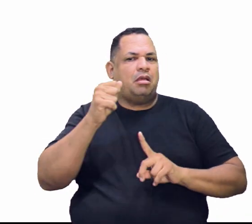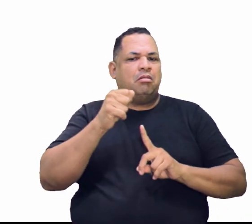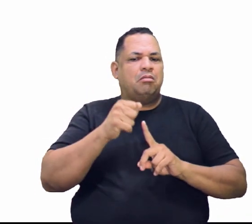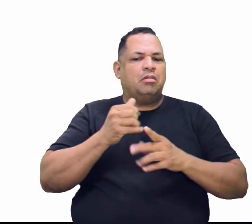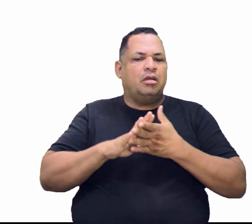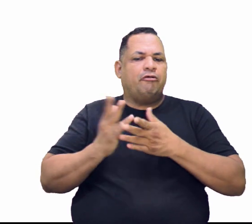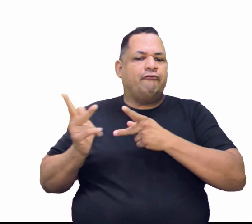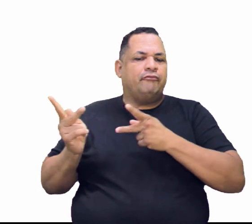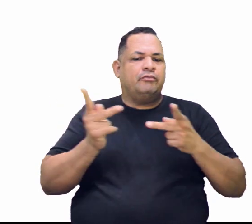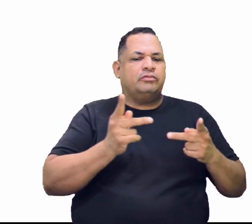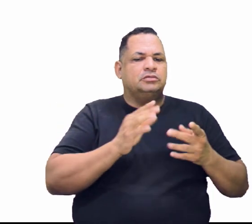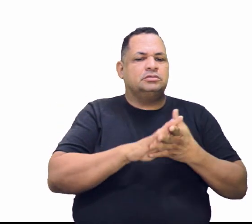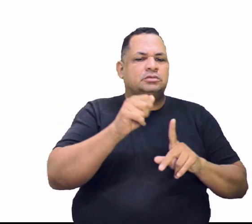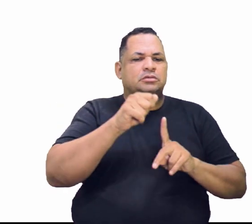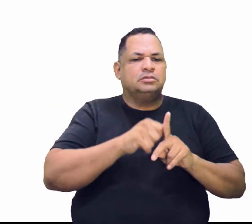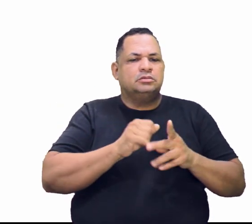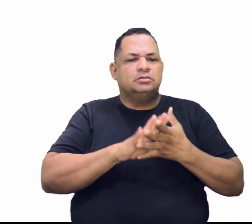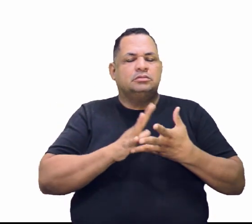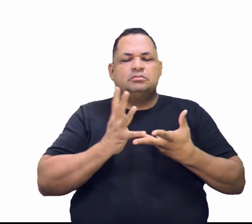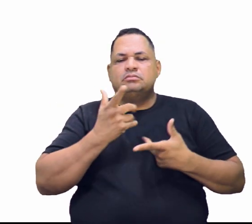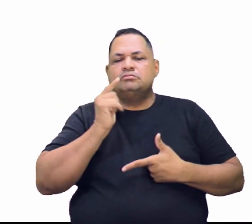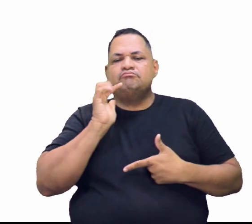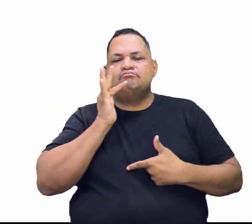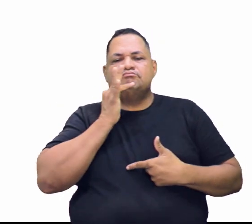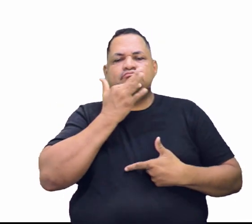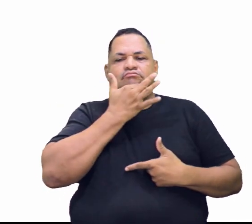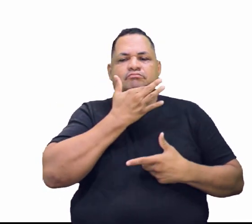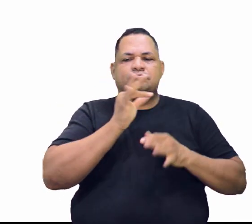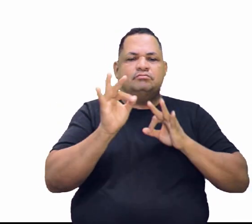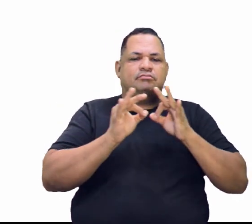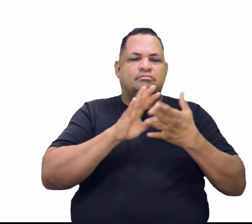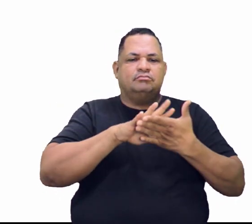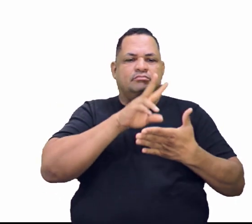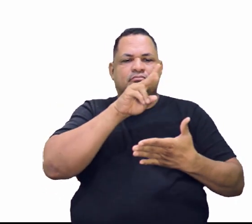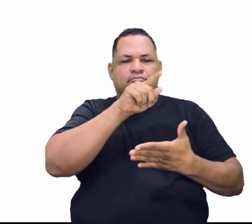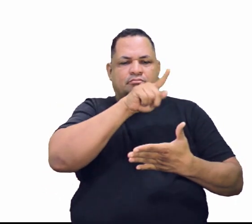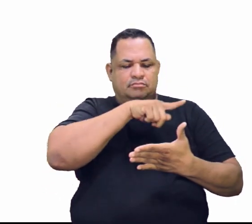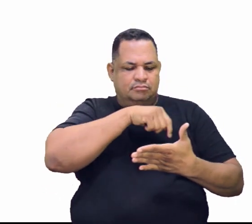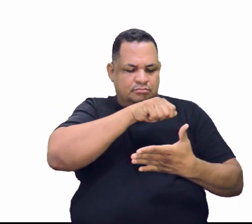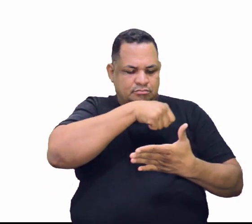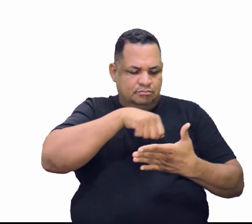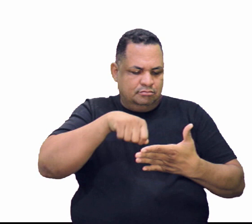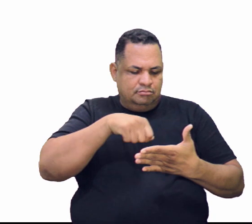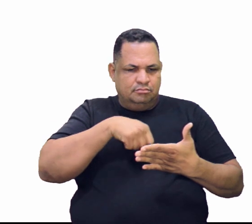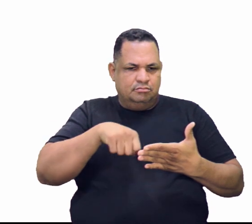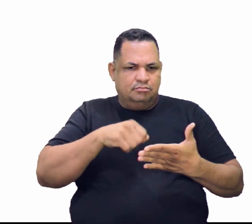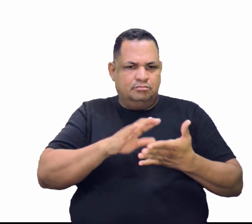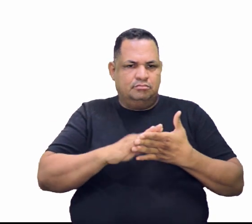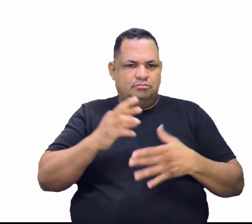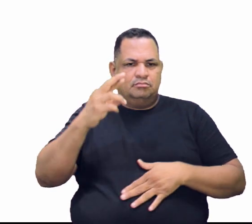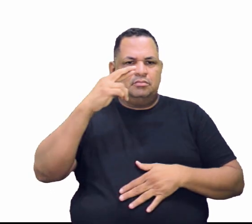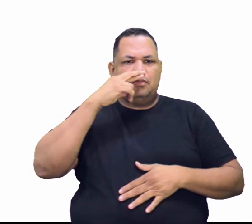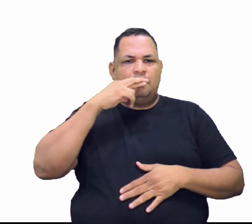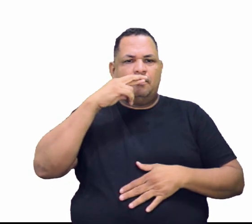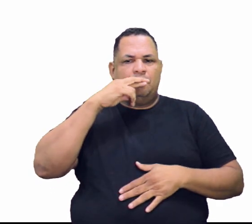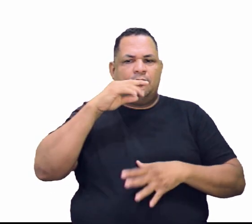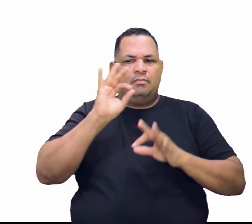meses e se deliciar com a letra desse grande homem que foi o